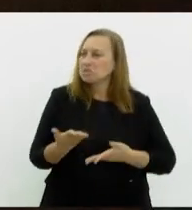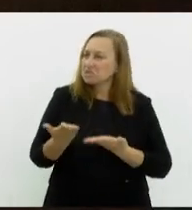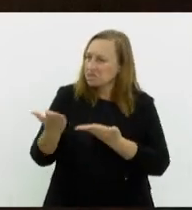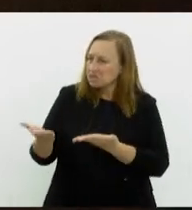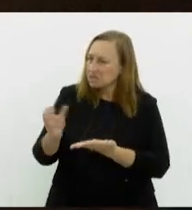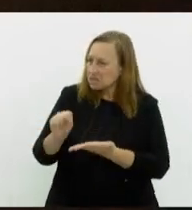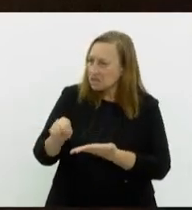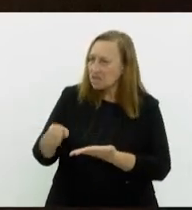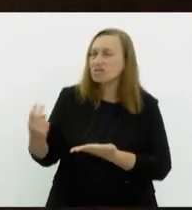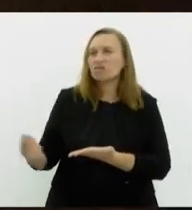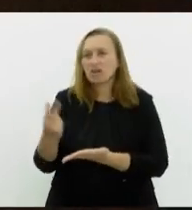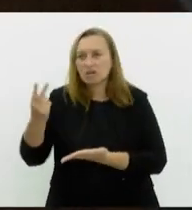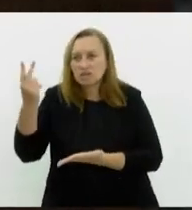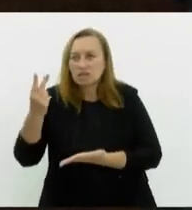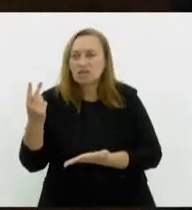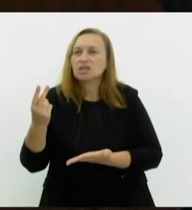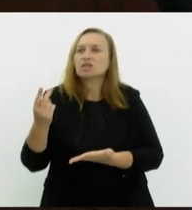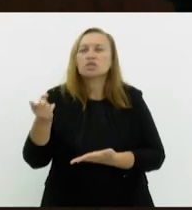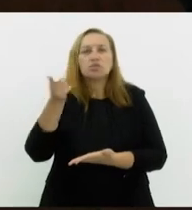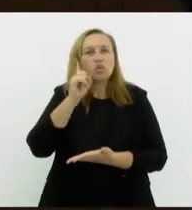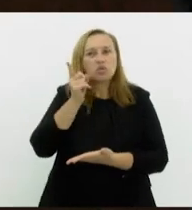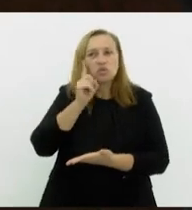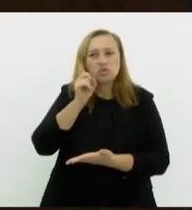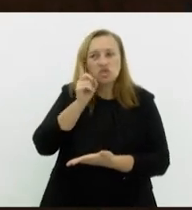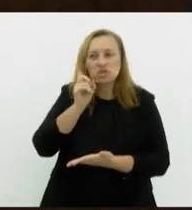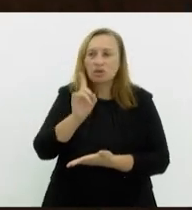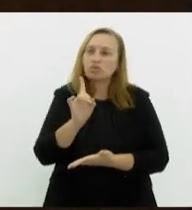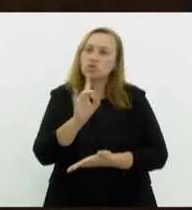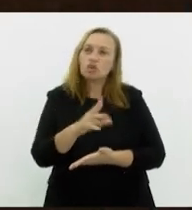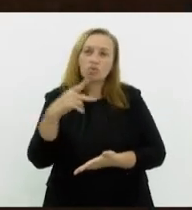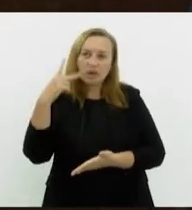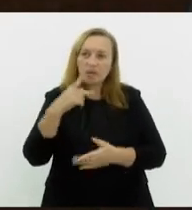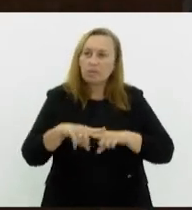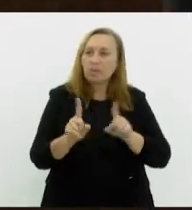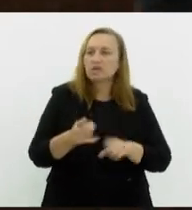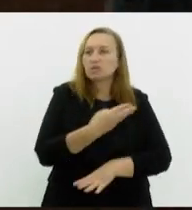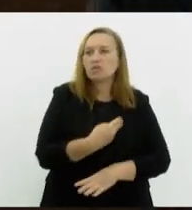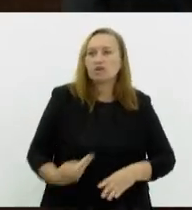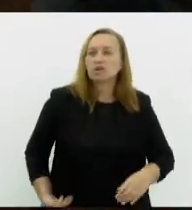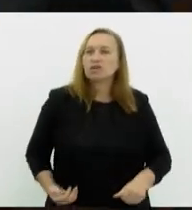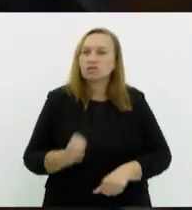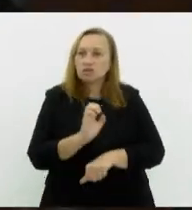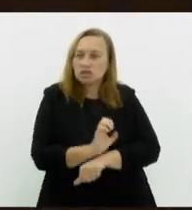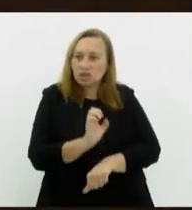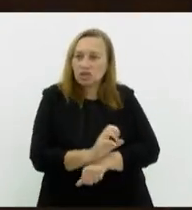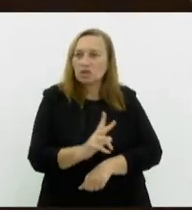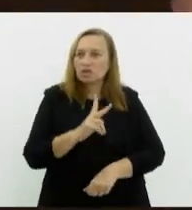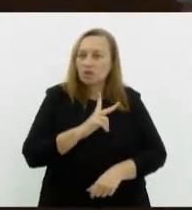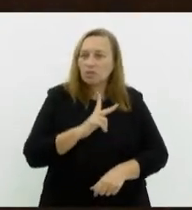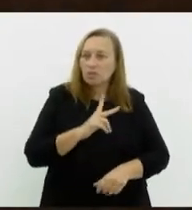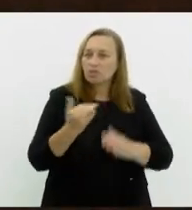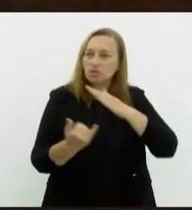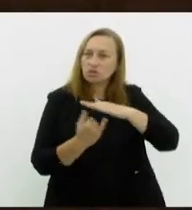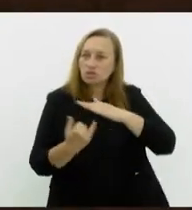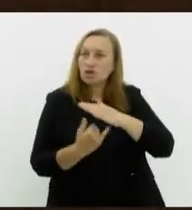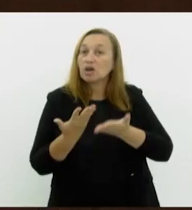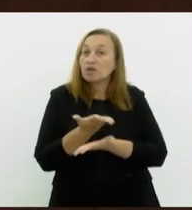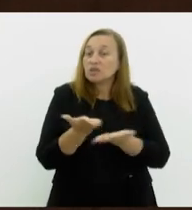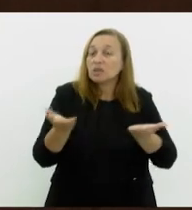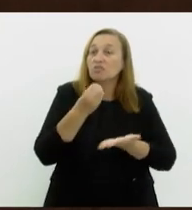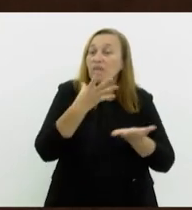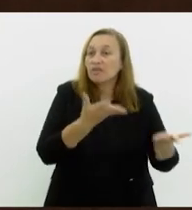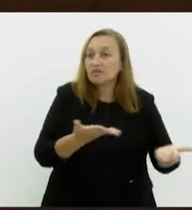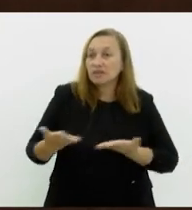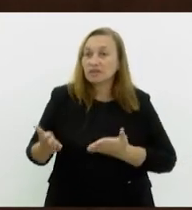têm que ser valorizados dioturnamente, não só pelo parlamento, mas pelo governo do estado, né, pela própria instituição. E vocês são bem-vindos